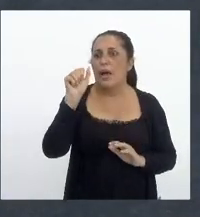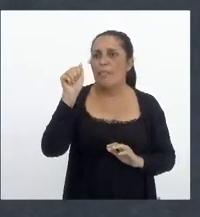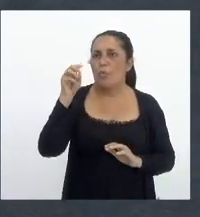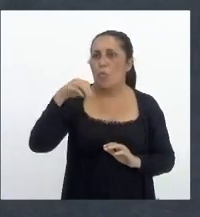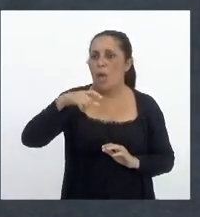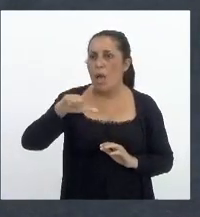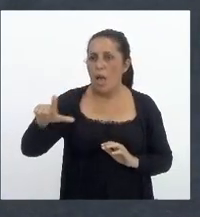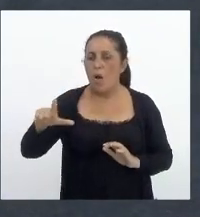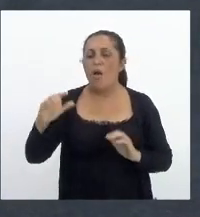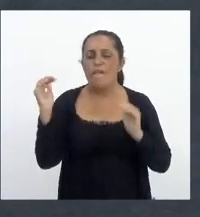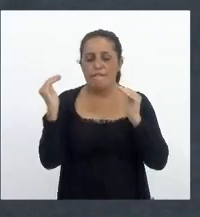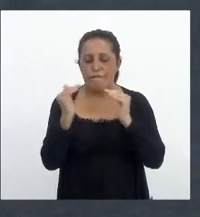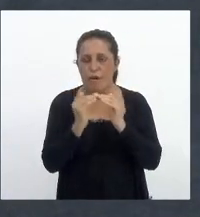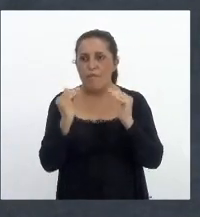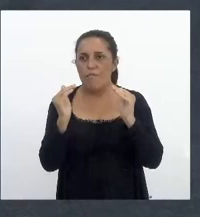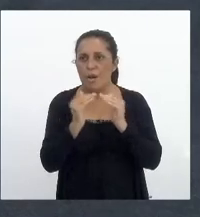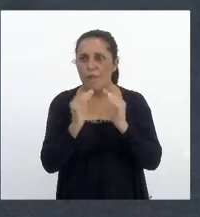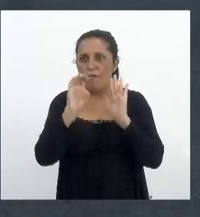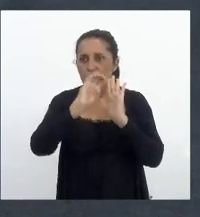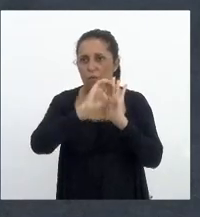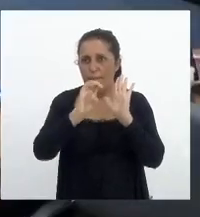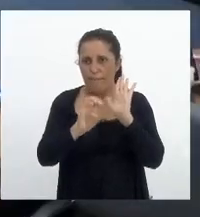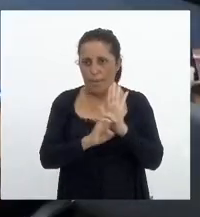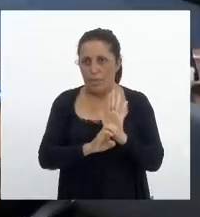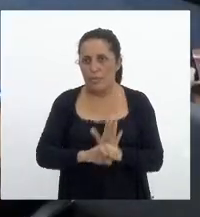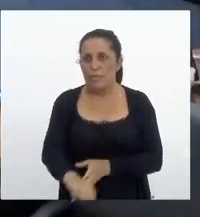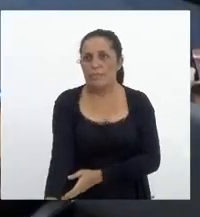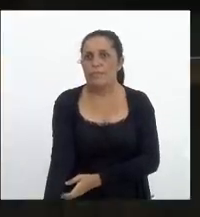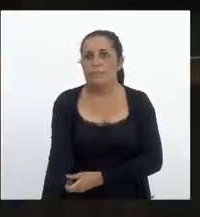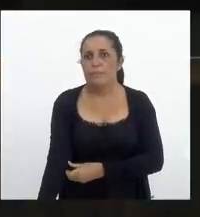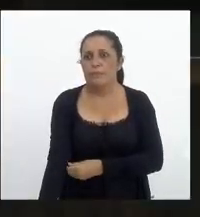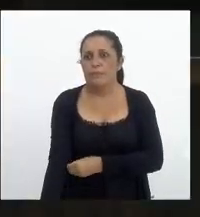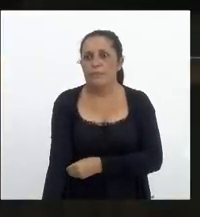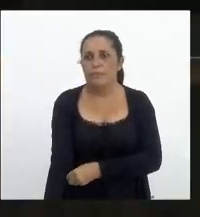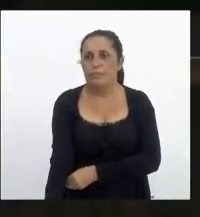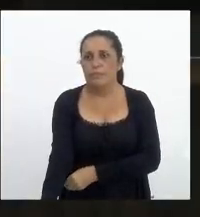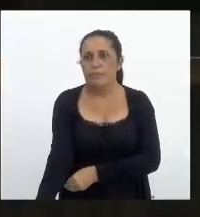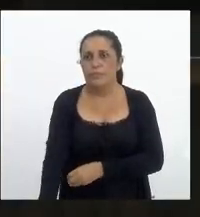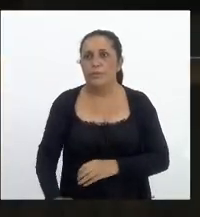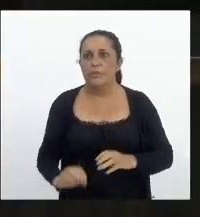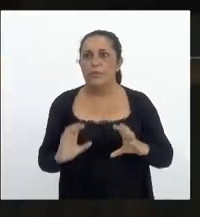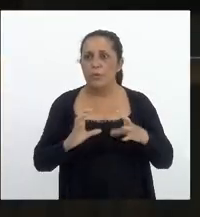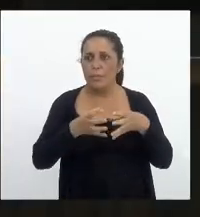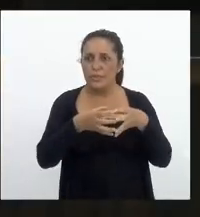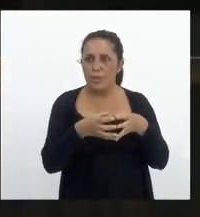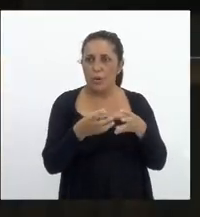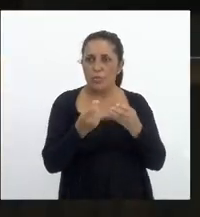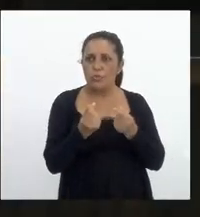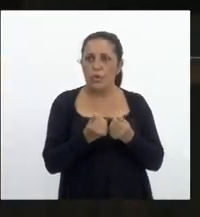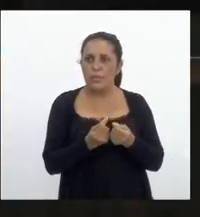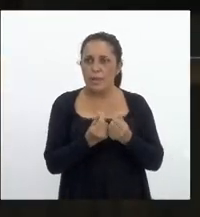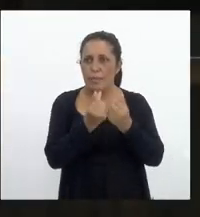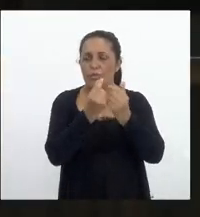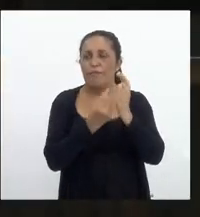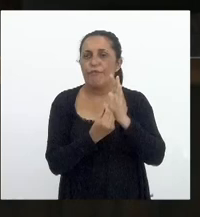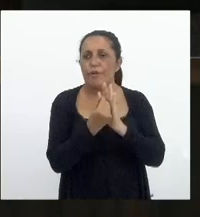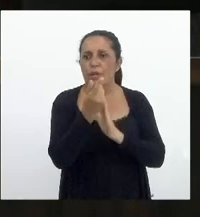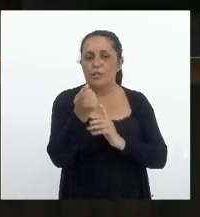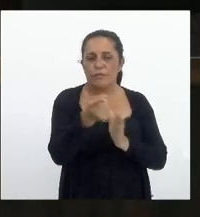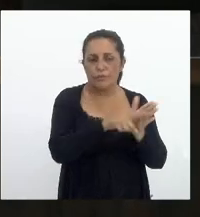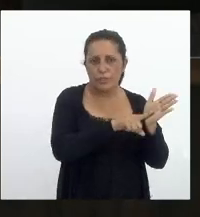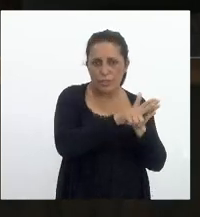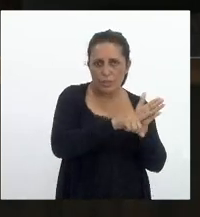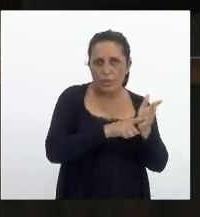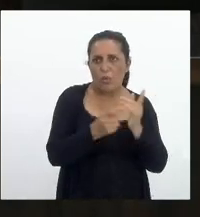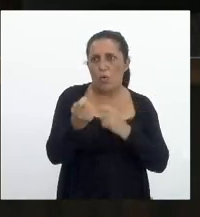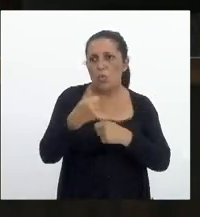educação é favorável com emenda pela comissão de orçamento finanças fiscalização financeira e